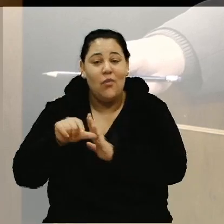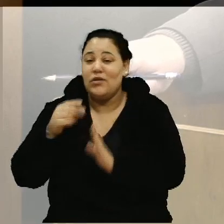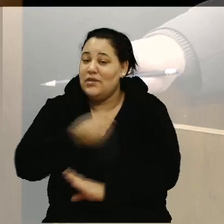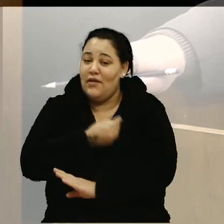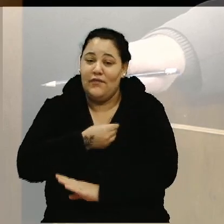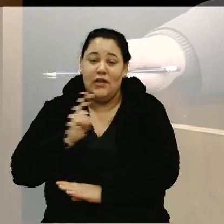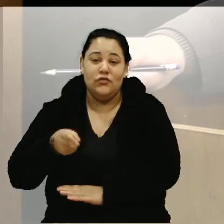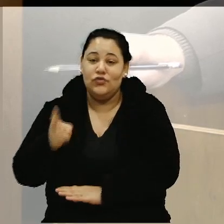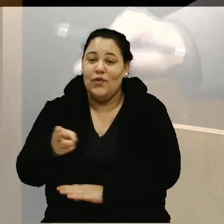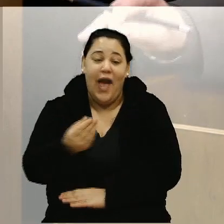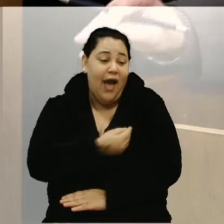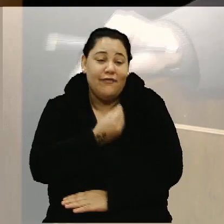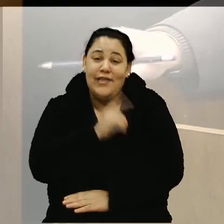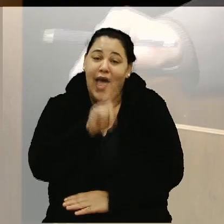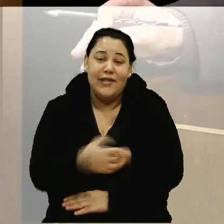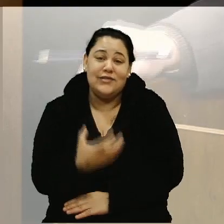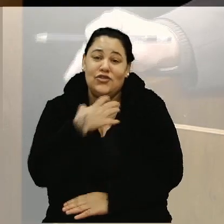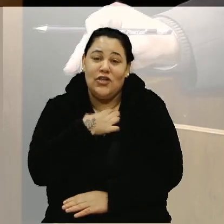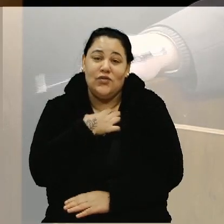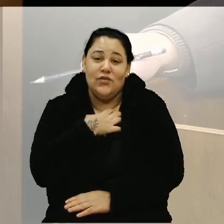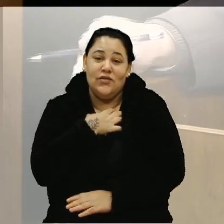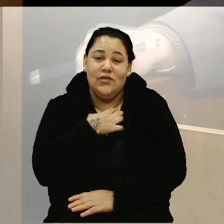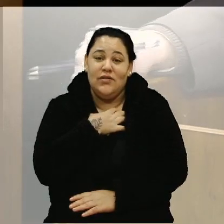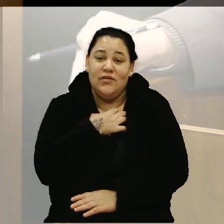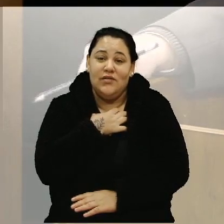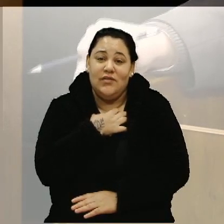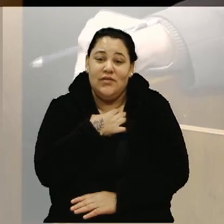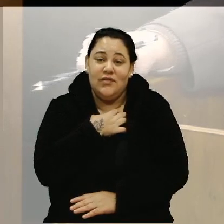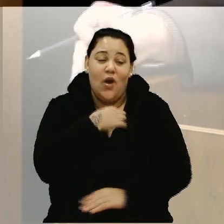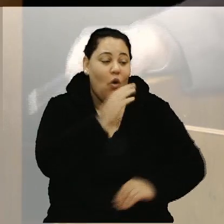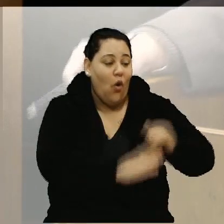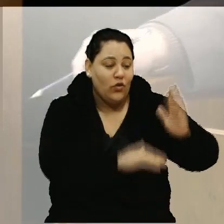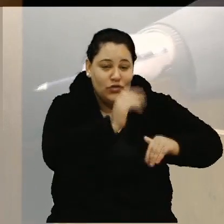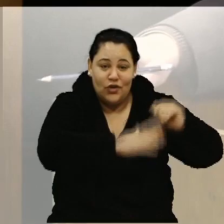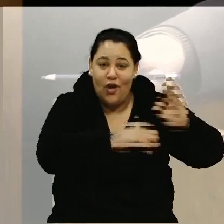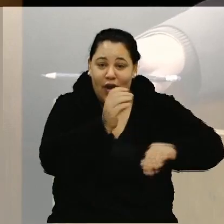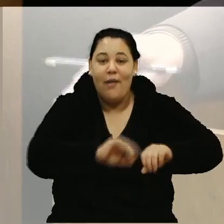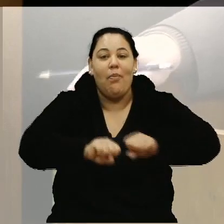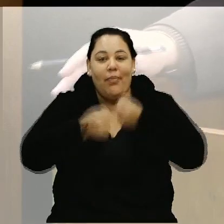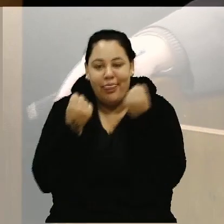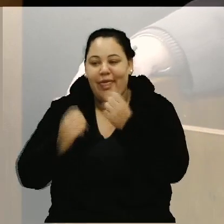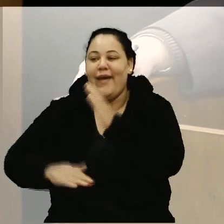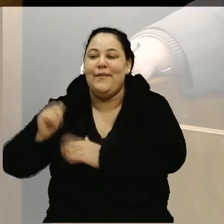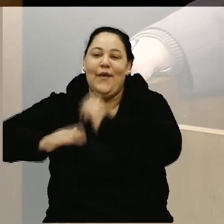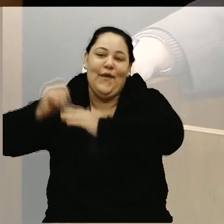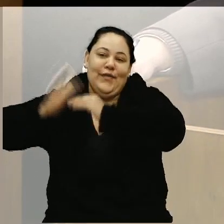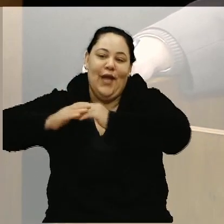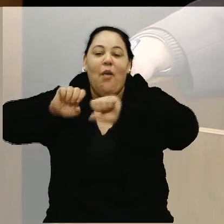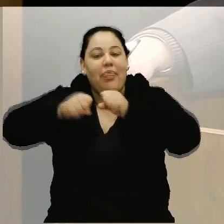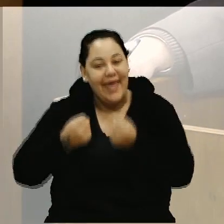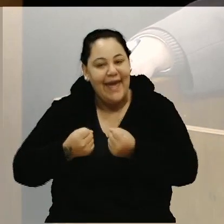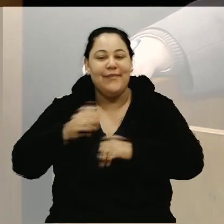e reconstruir. A constante na nossa vida é reconstruir,